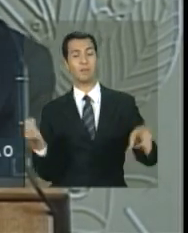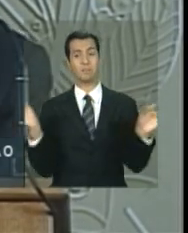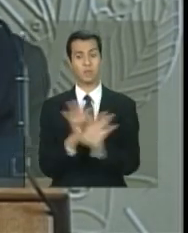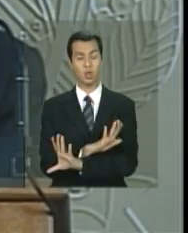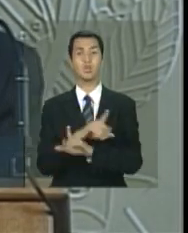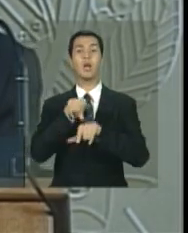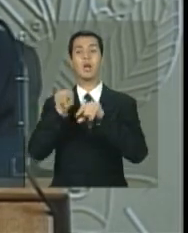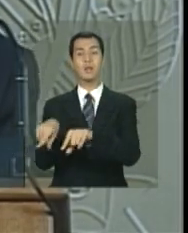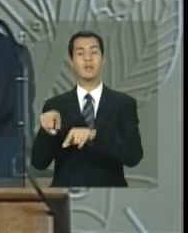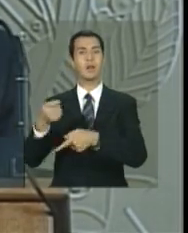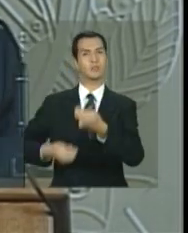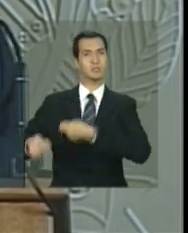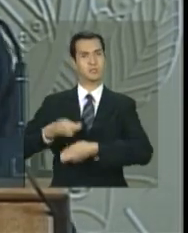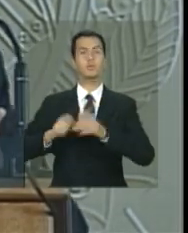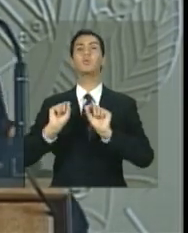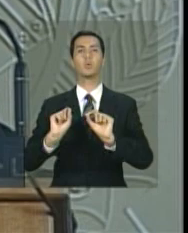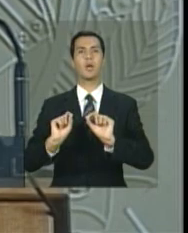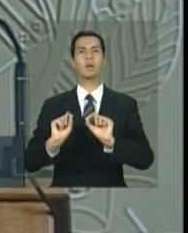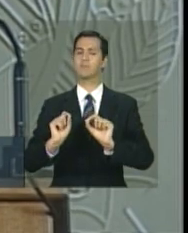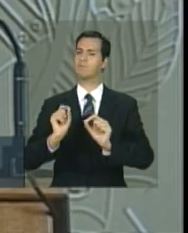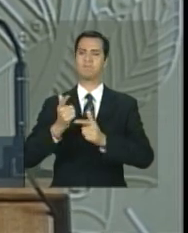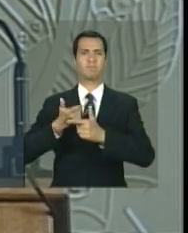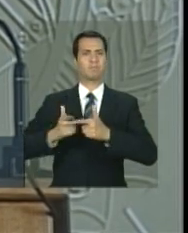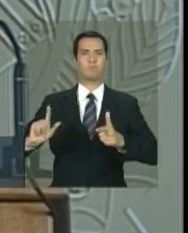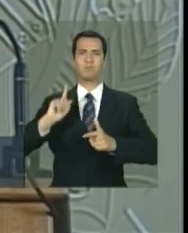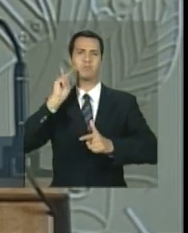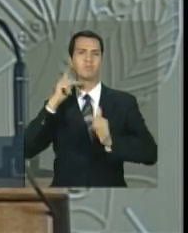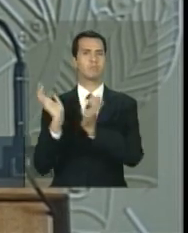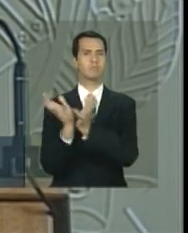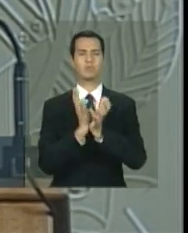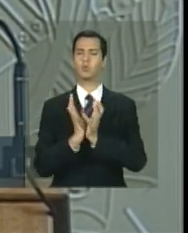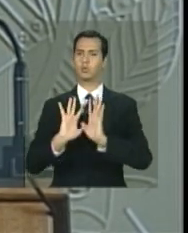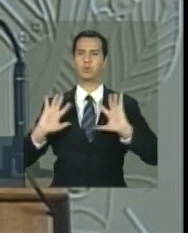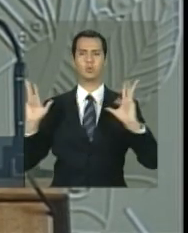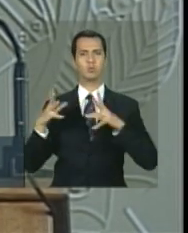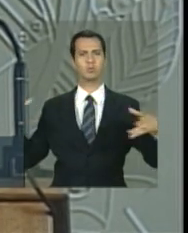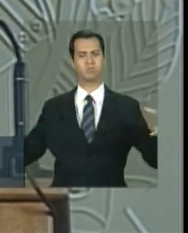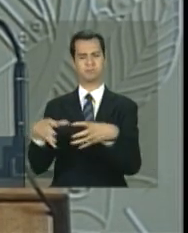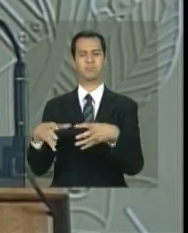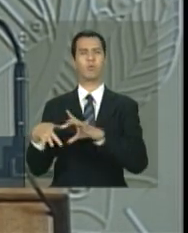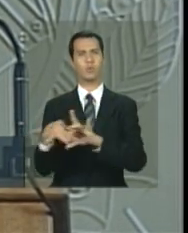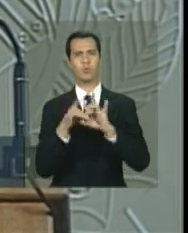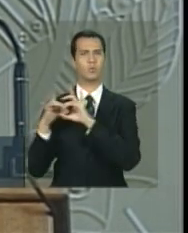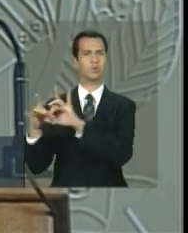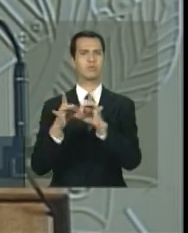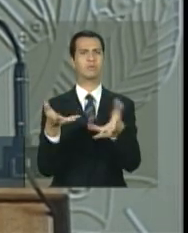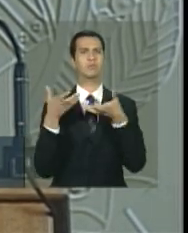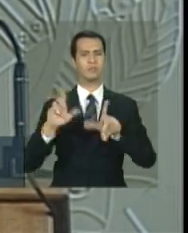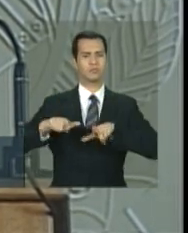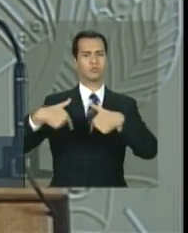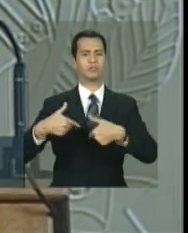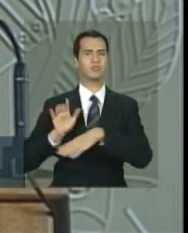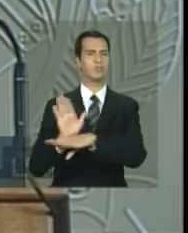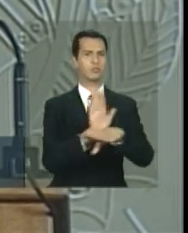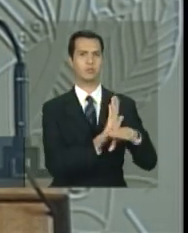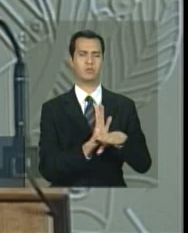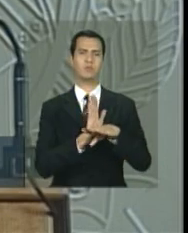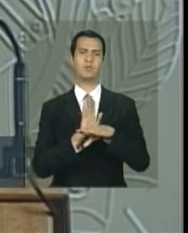é aquele em que todos se reúnem e unem seus esforços em busca do bem comum. E a presidente Dilma